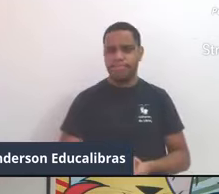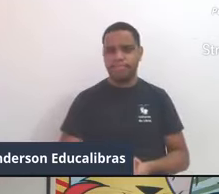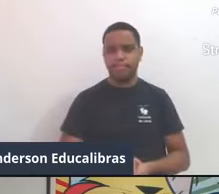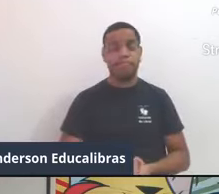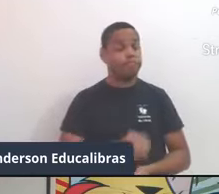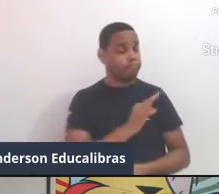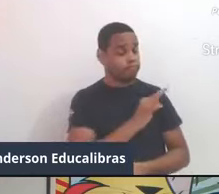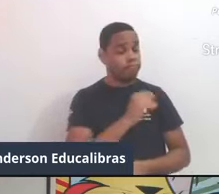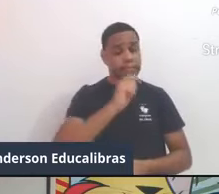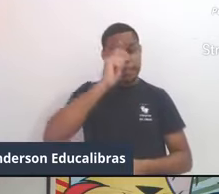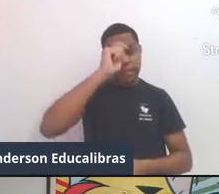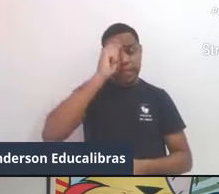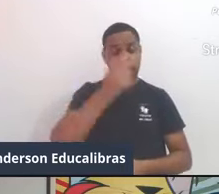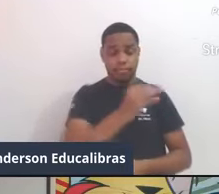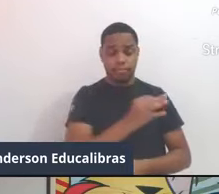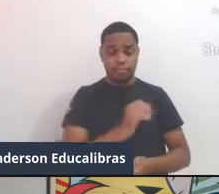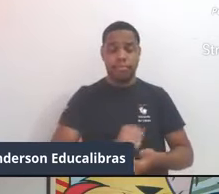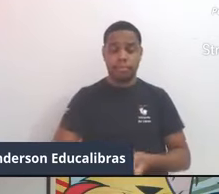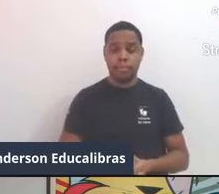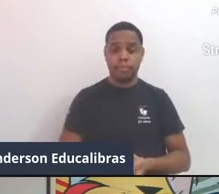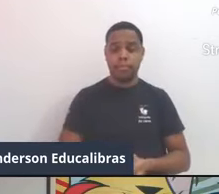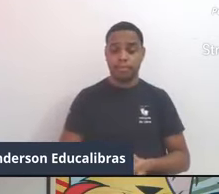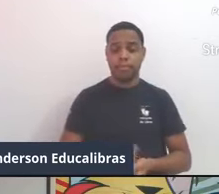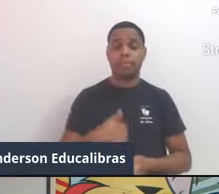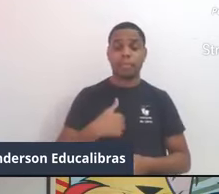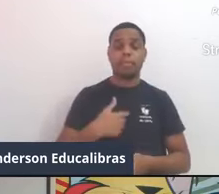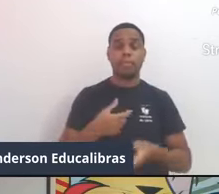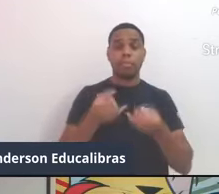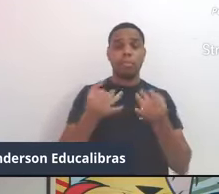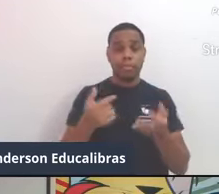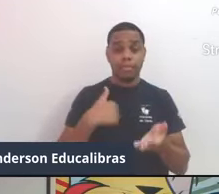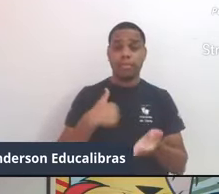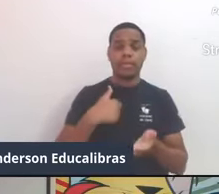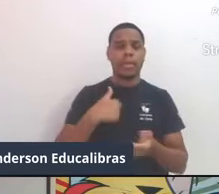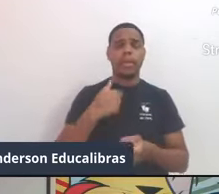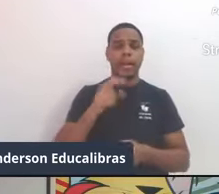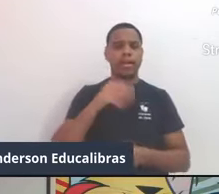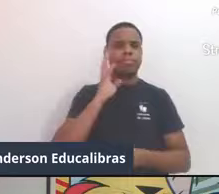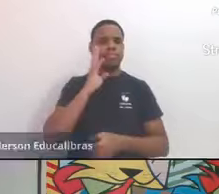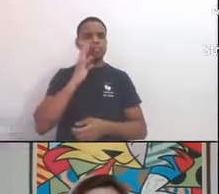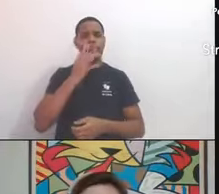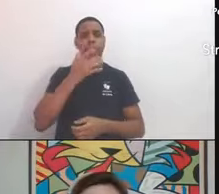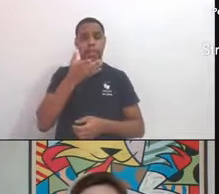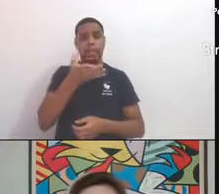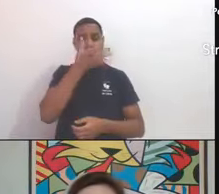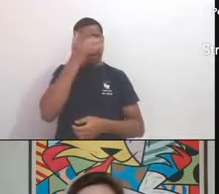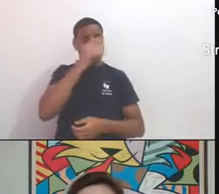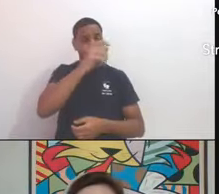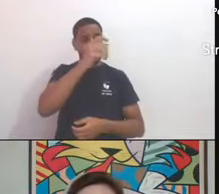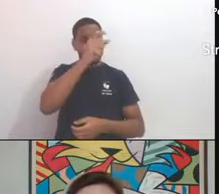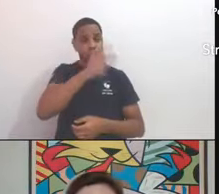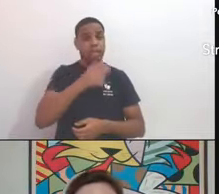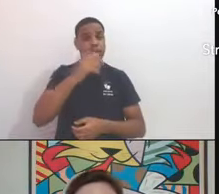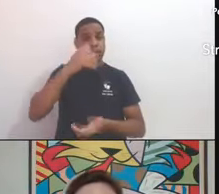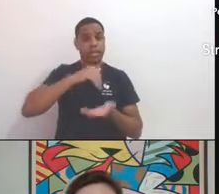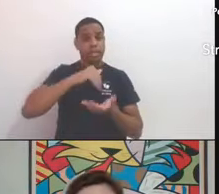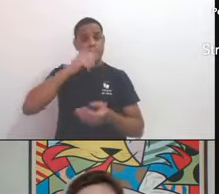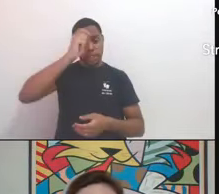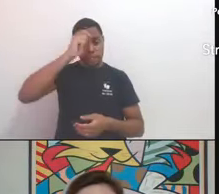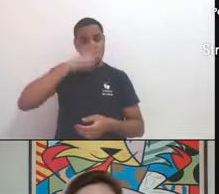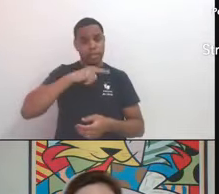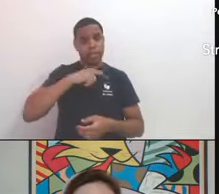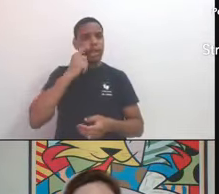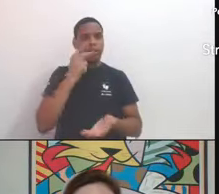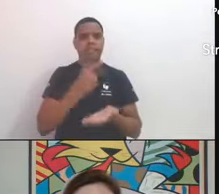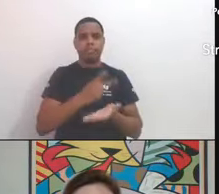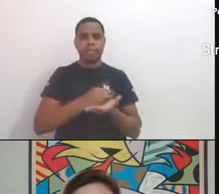Cid, primeiro, queria dizer que é muito bacana ter uma secretaria e uma pessoa como você como à frente da secretaria que vem nos provocando a ser